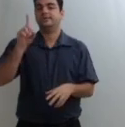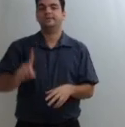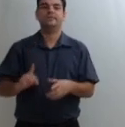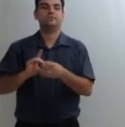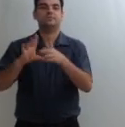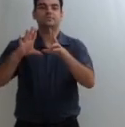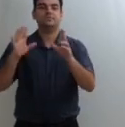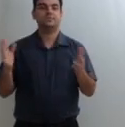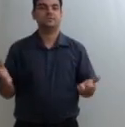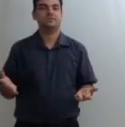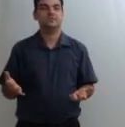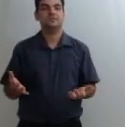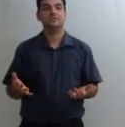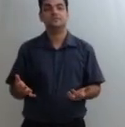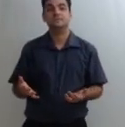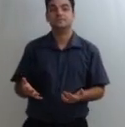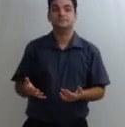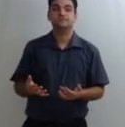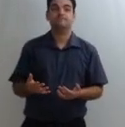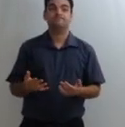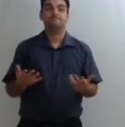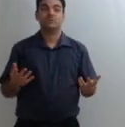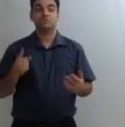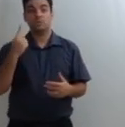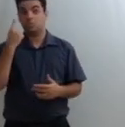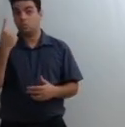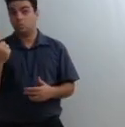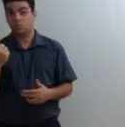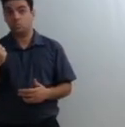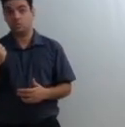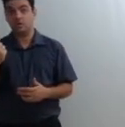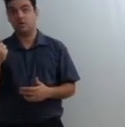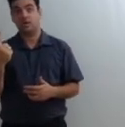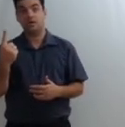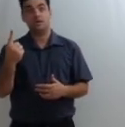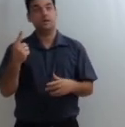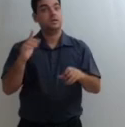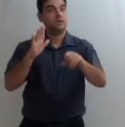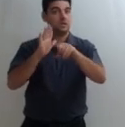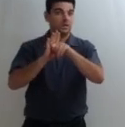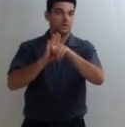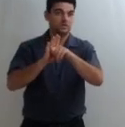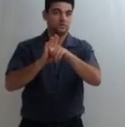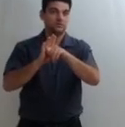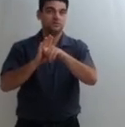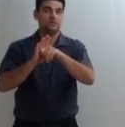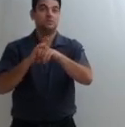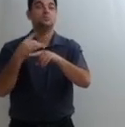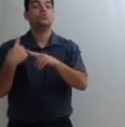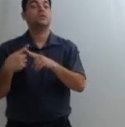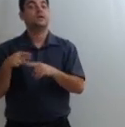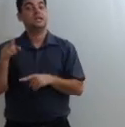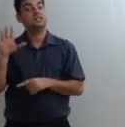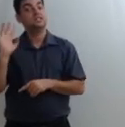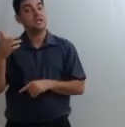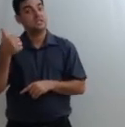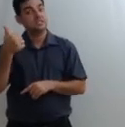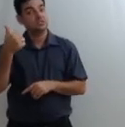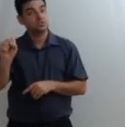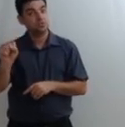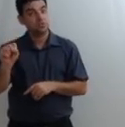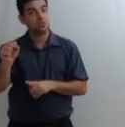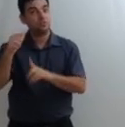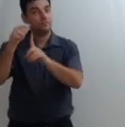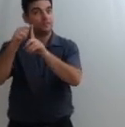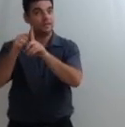que uma única falta grave, já hoje, como dito, com 18 meses, né, desde o seu